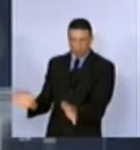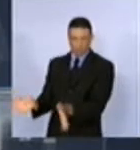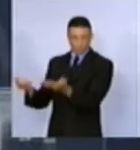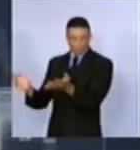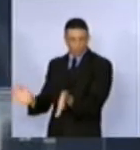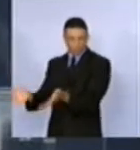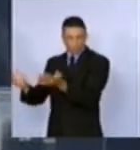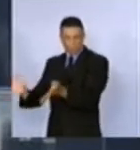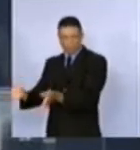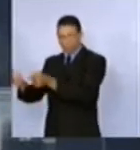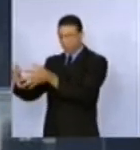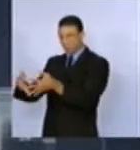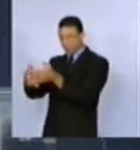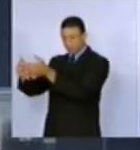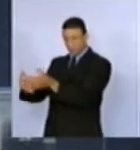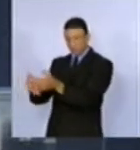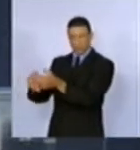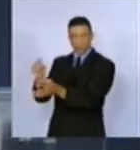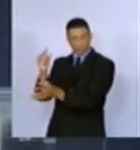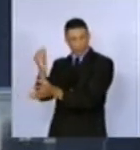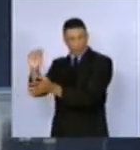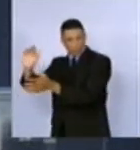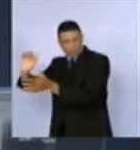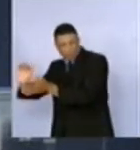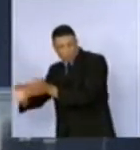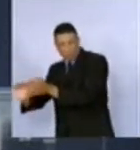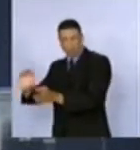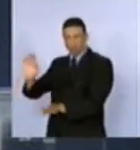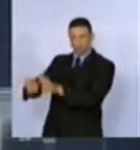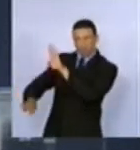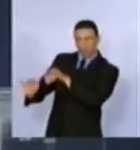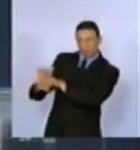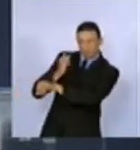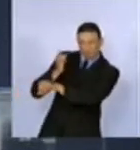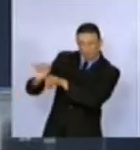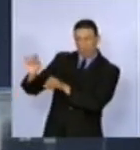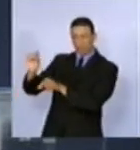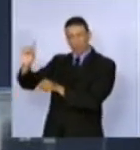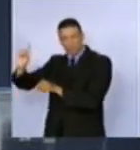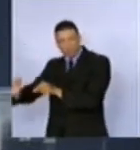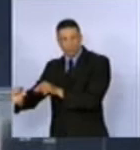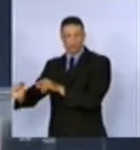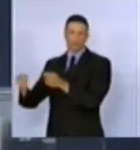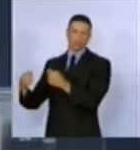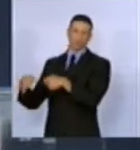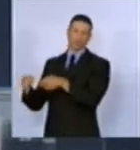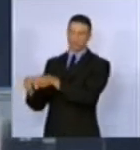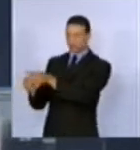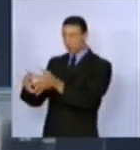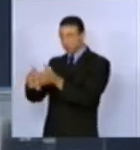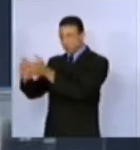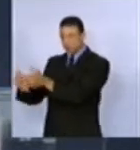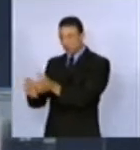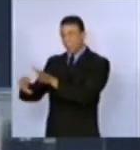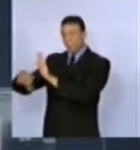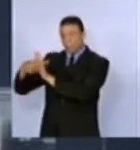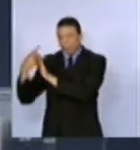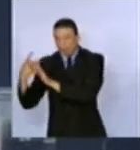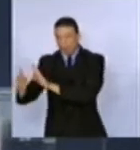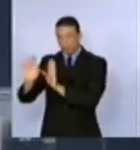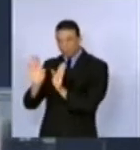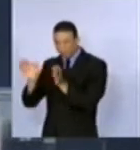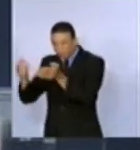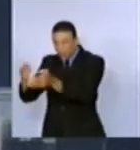fornecedores de equipamentos ou algumas alternativas para superar esse desafio de criar um equipamento próprio para